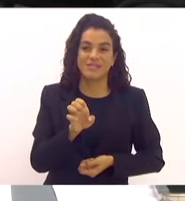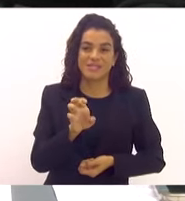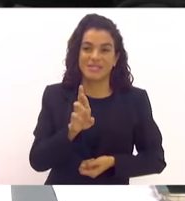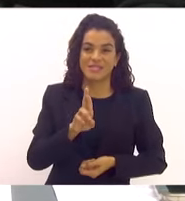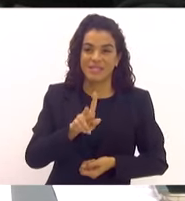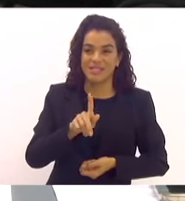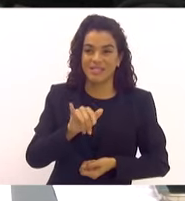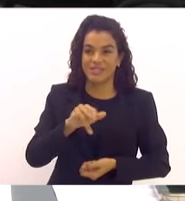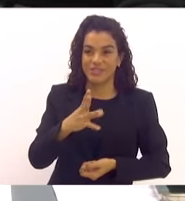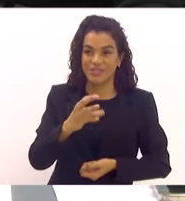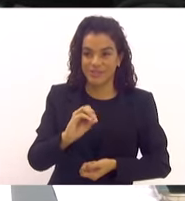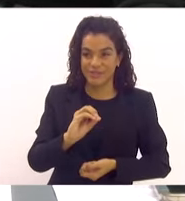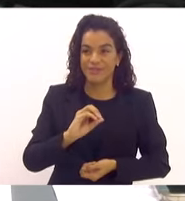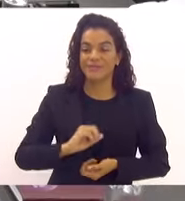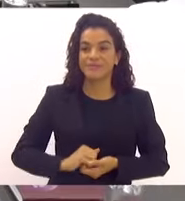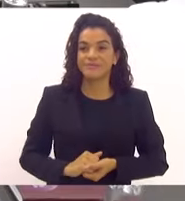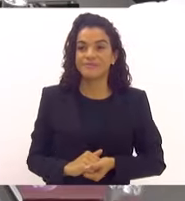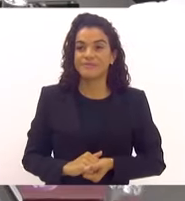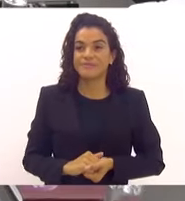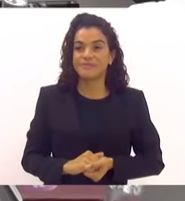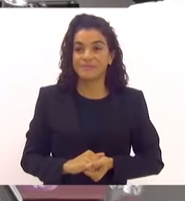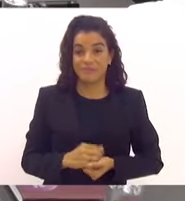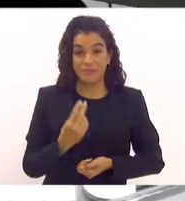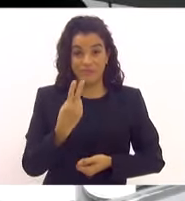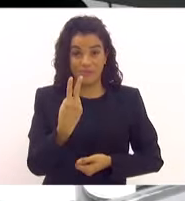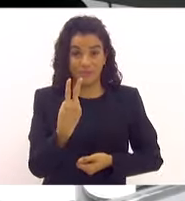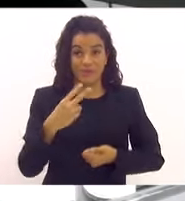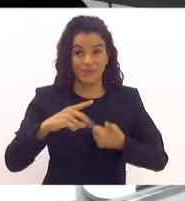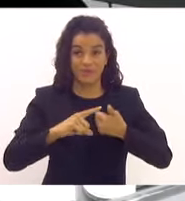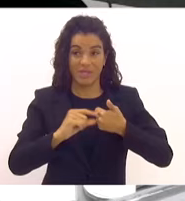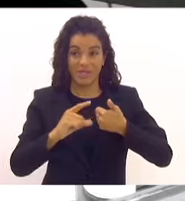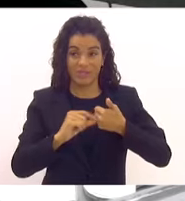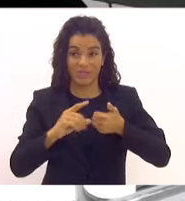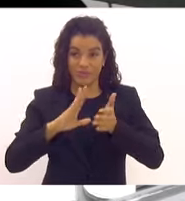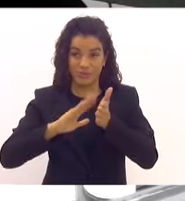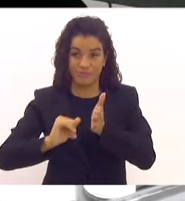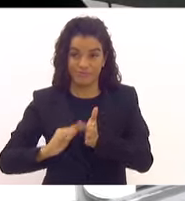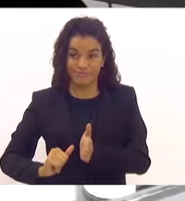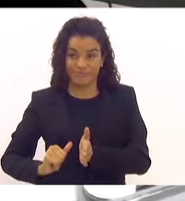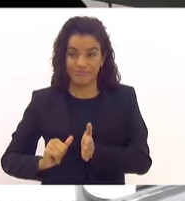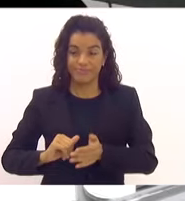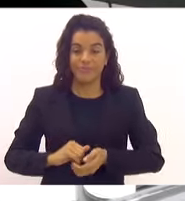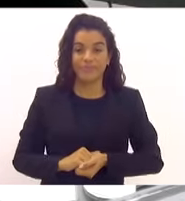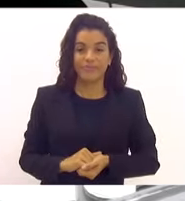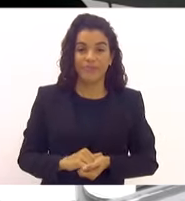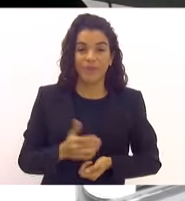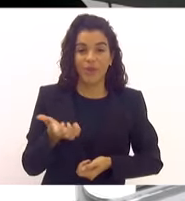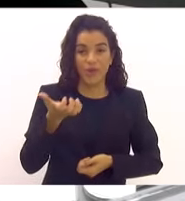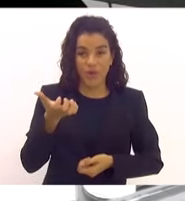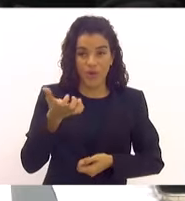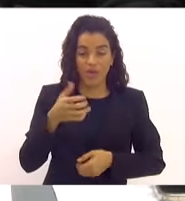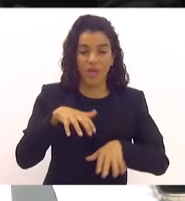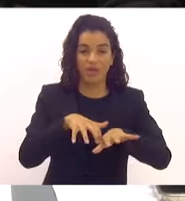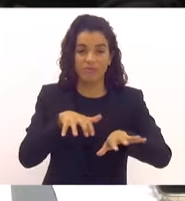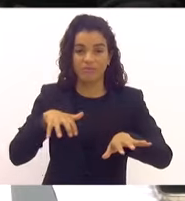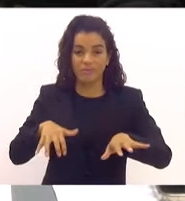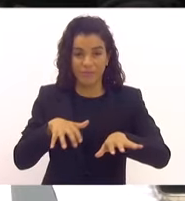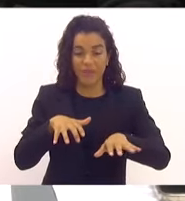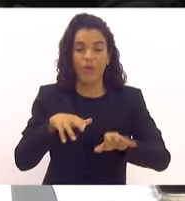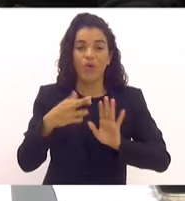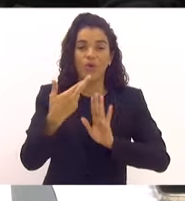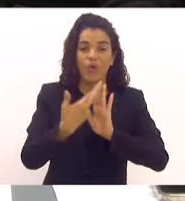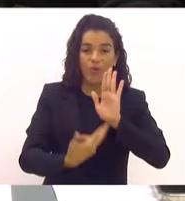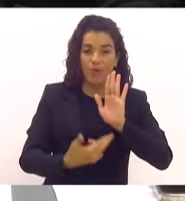Serginho. E o relator, na verdade, suprimiu esses dois artigos que eu estou fazendo menção. Então, eu quero abrir a divergência com relatoria,